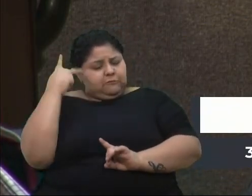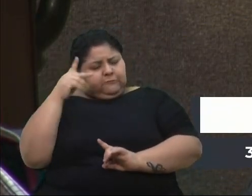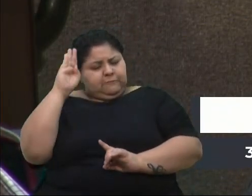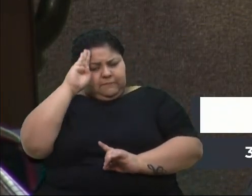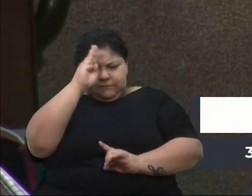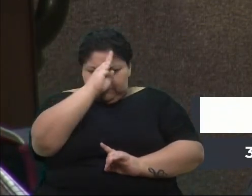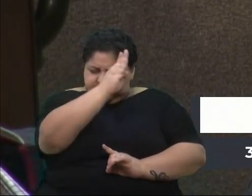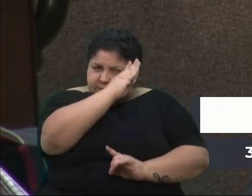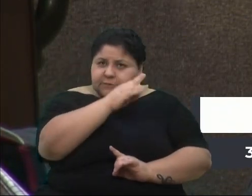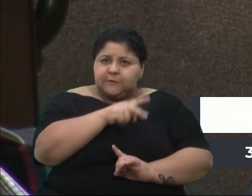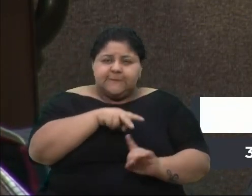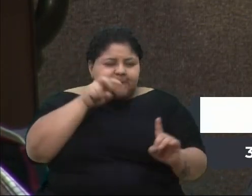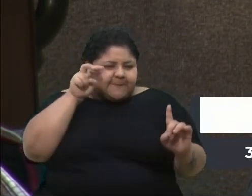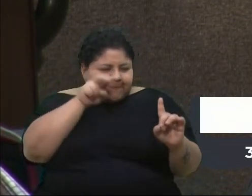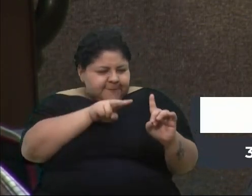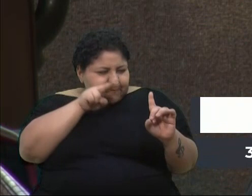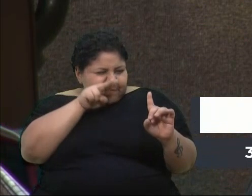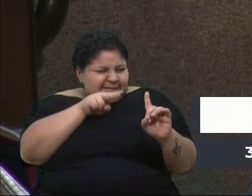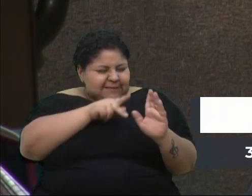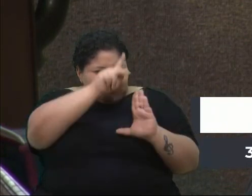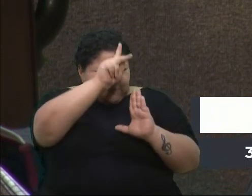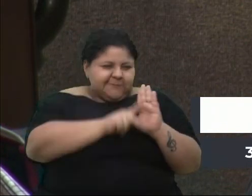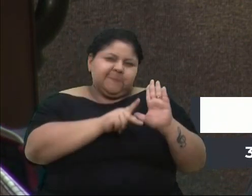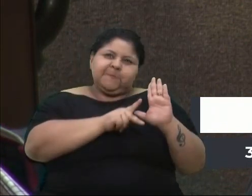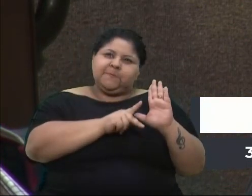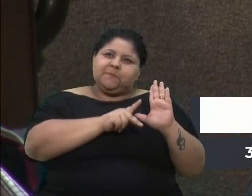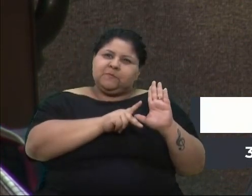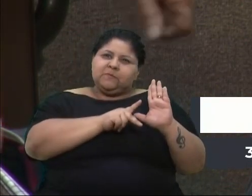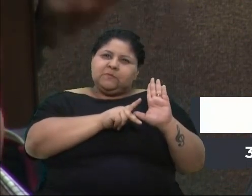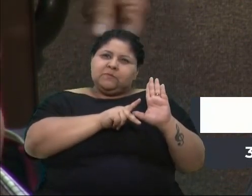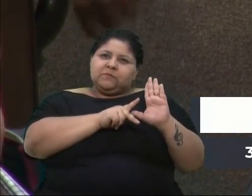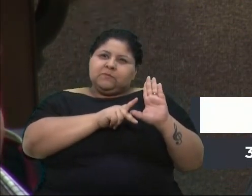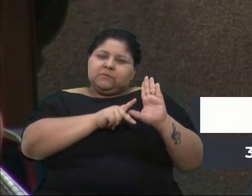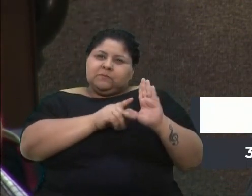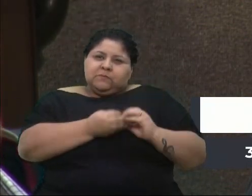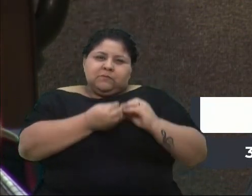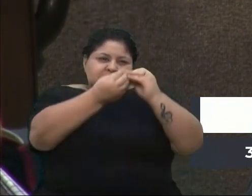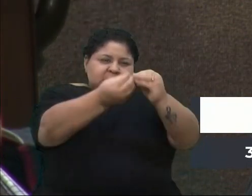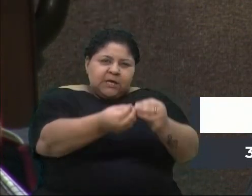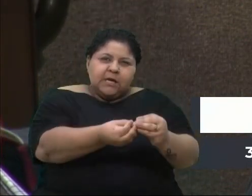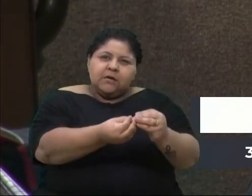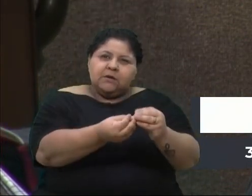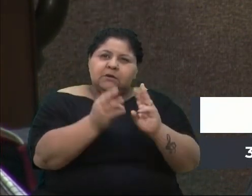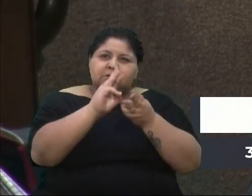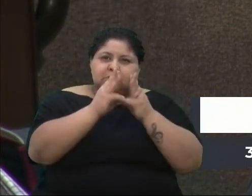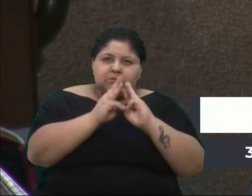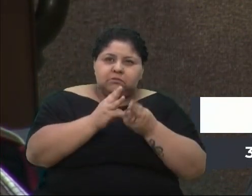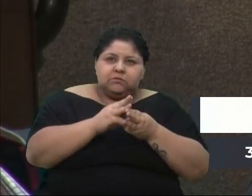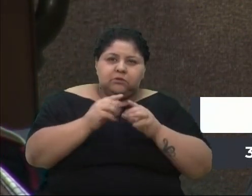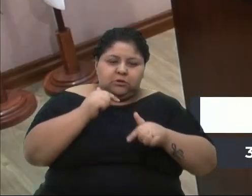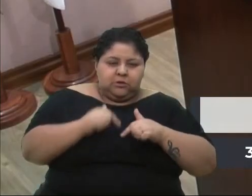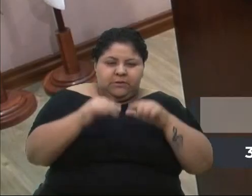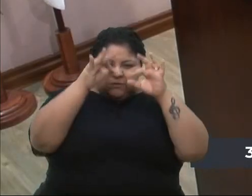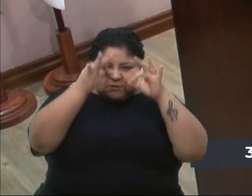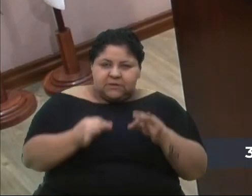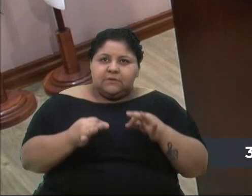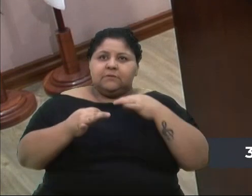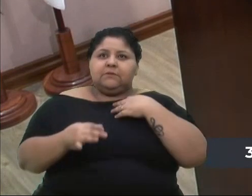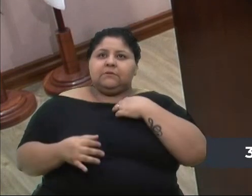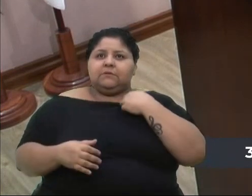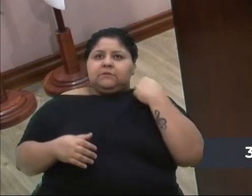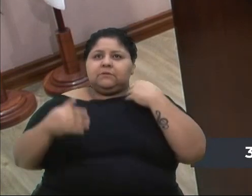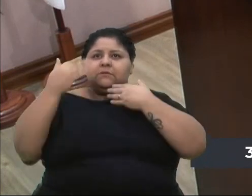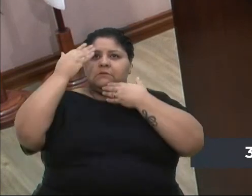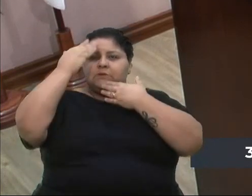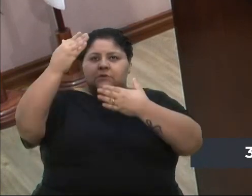a viabilidade daquele projeto, condicionando aos vanzeiros uma condição digna de trabalho. Parabéns. Obrigado,